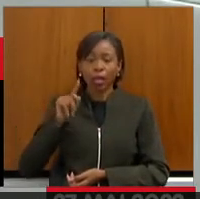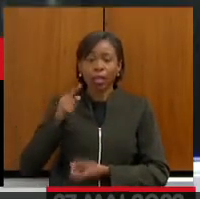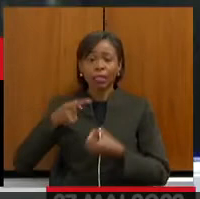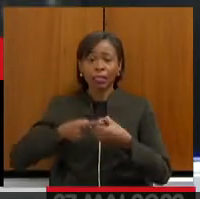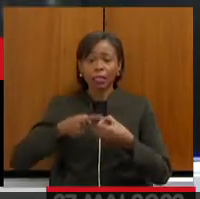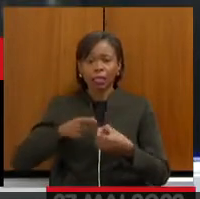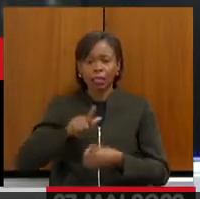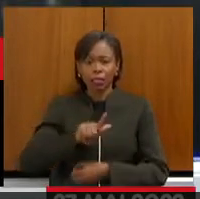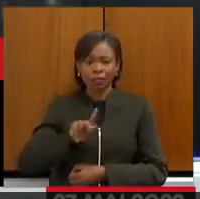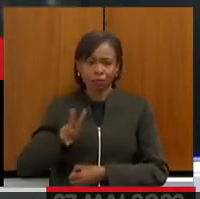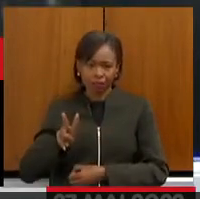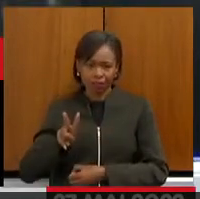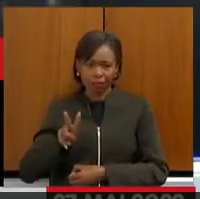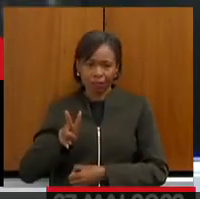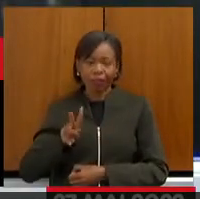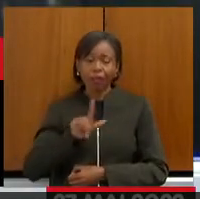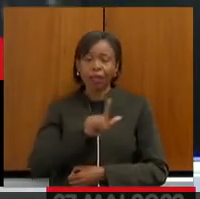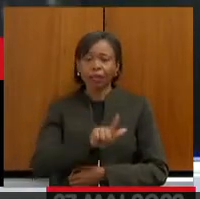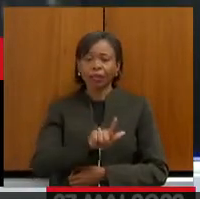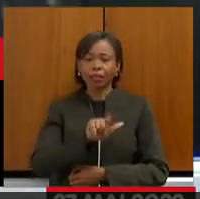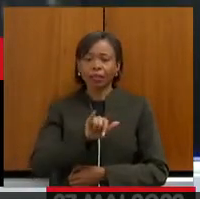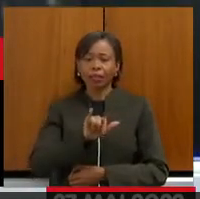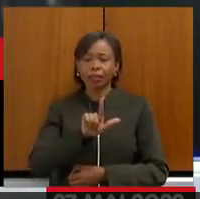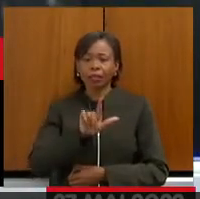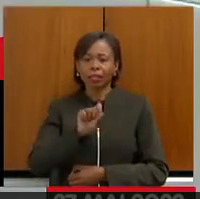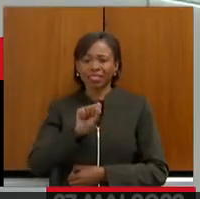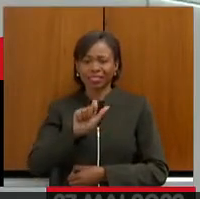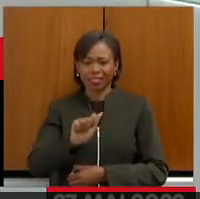Valadares gilza Santos e